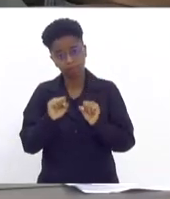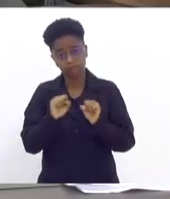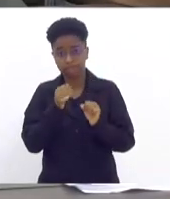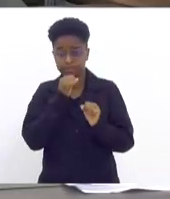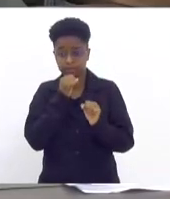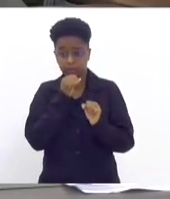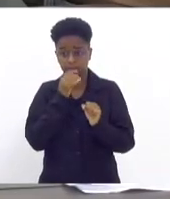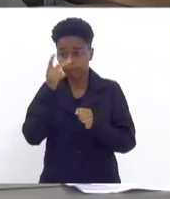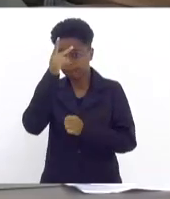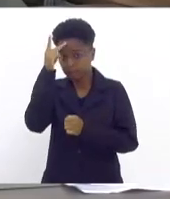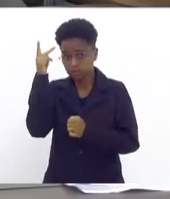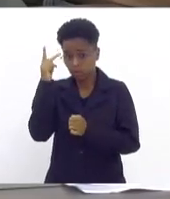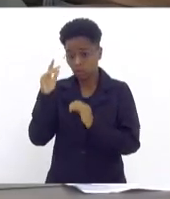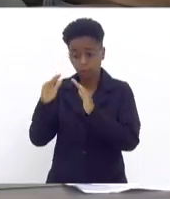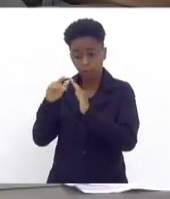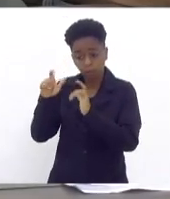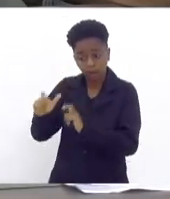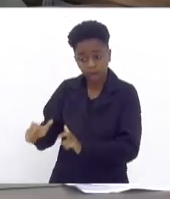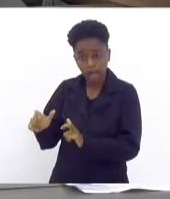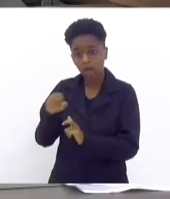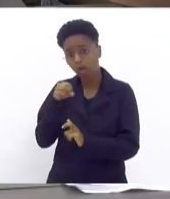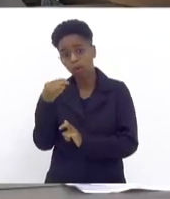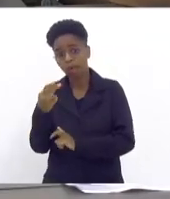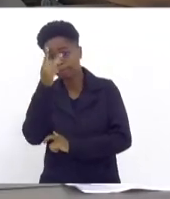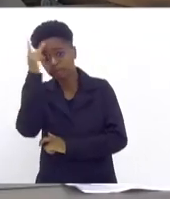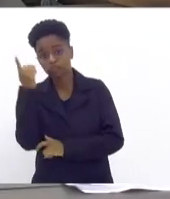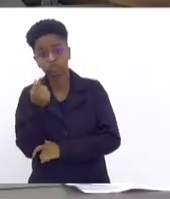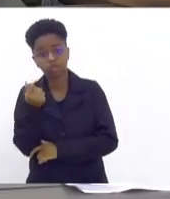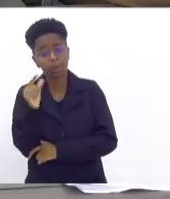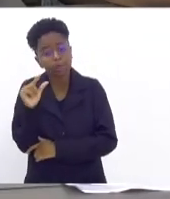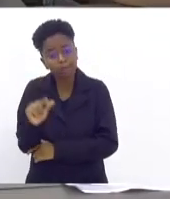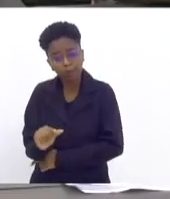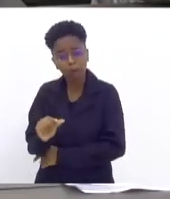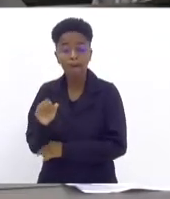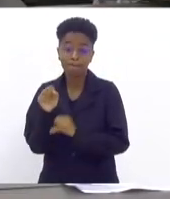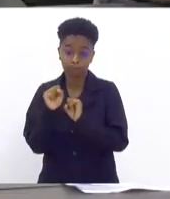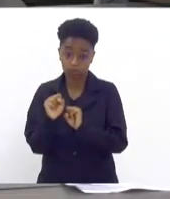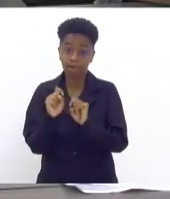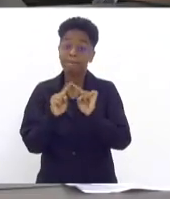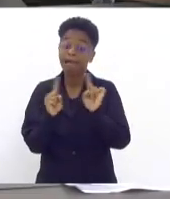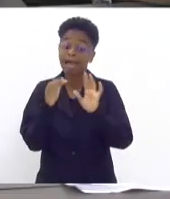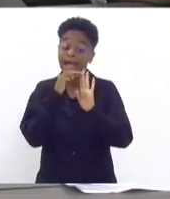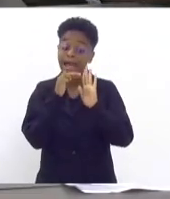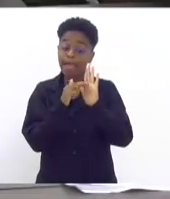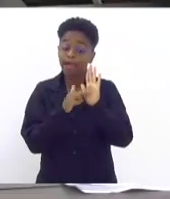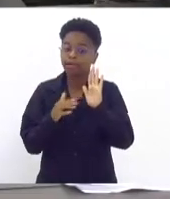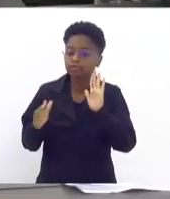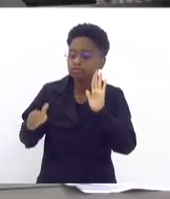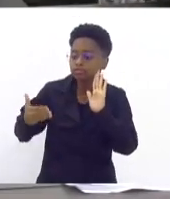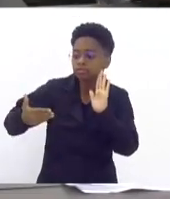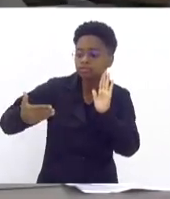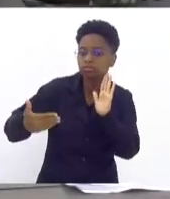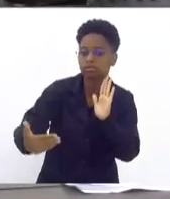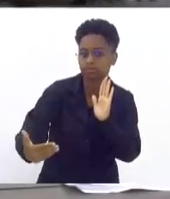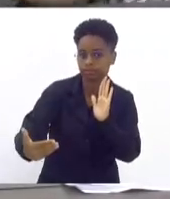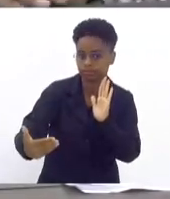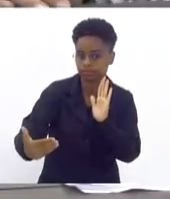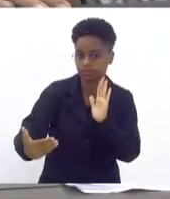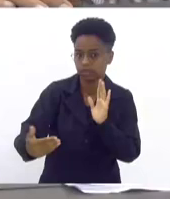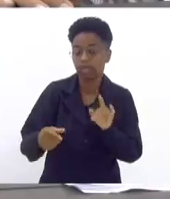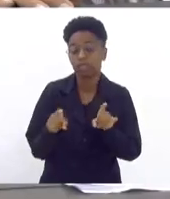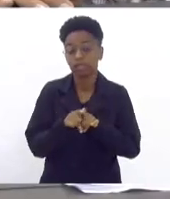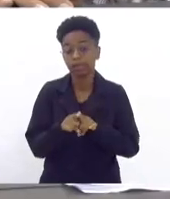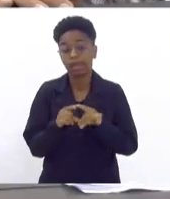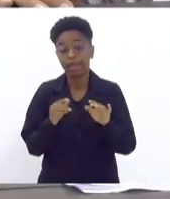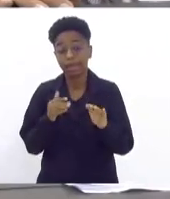morador local, o pessoal de baixa renda, etc., mas que seja uma norma a ser aplicada para frente. Para frente. E que